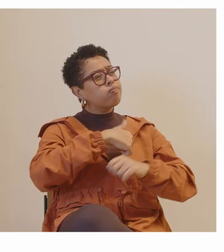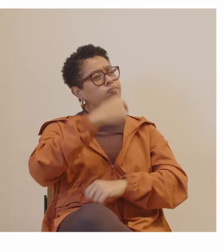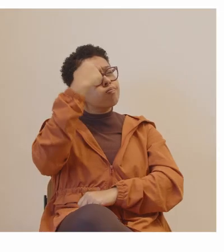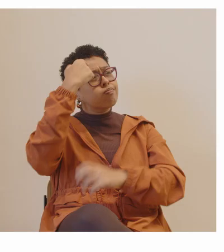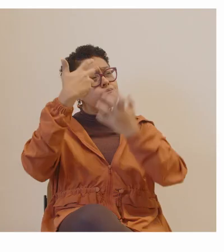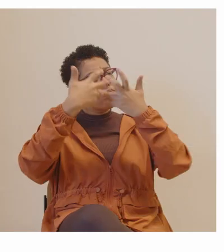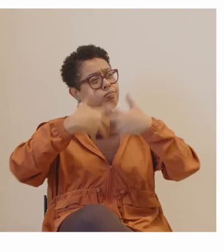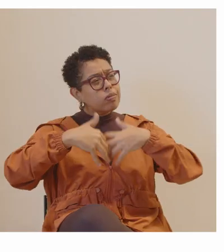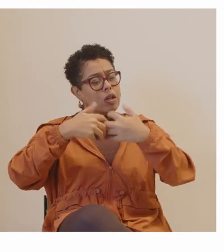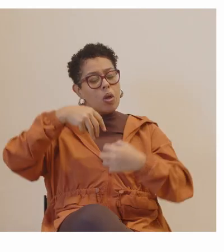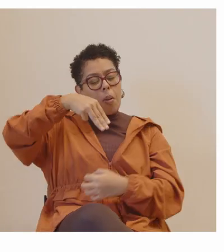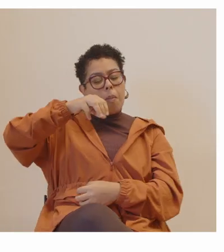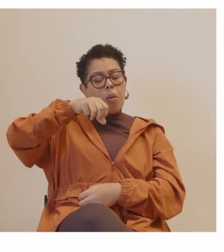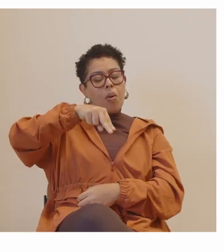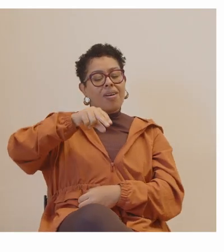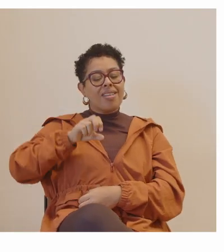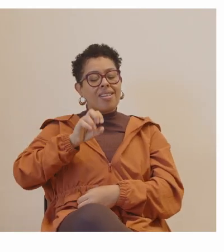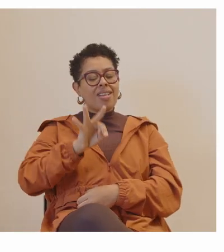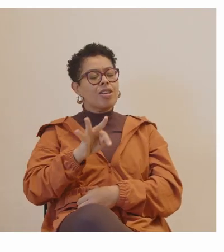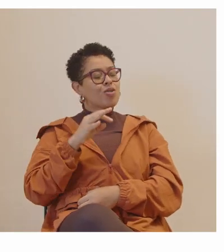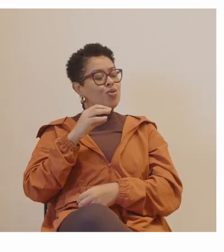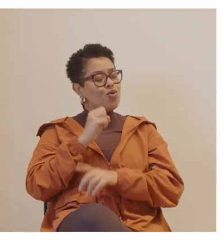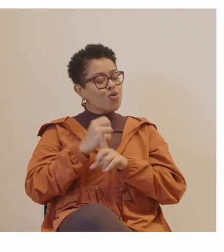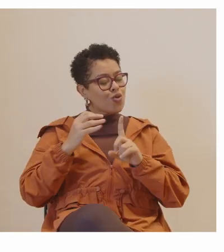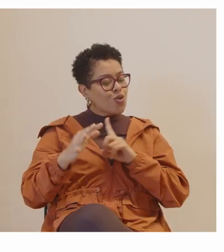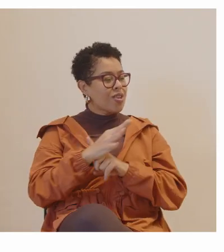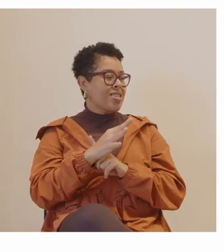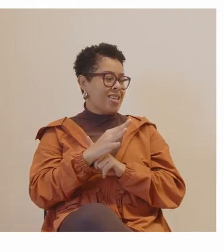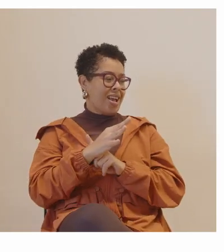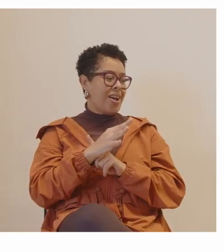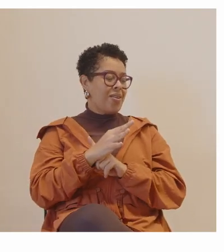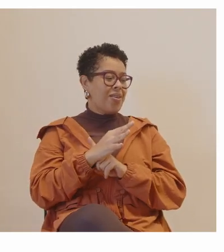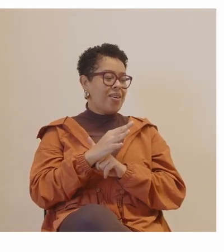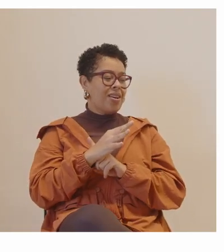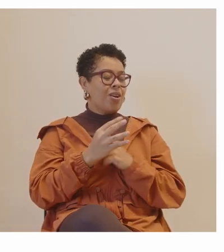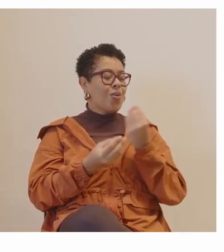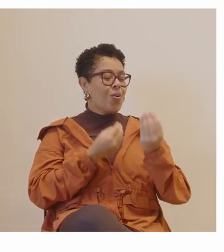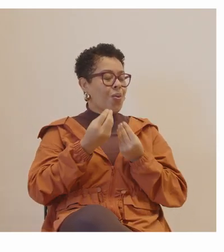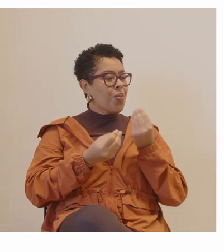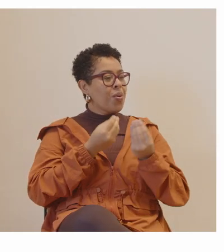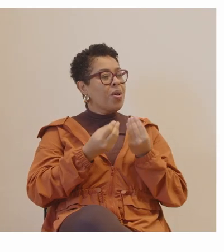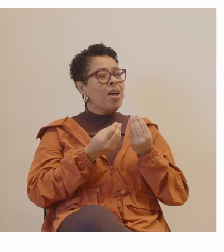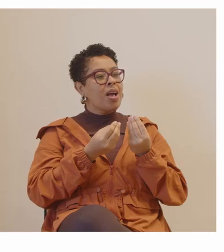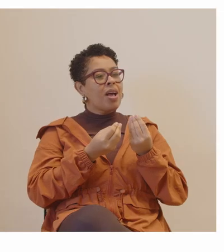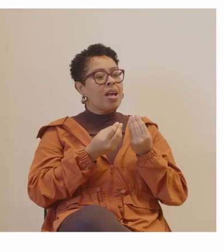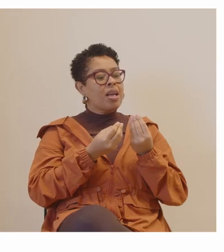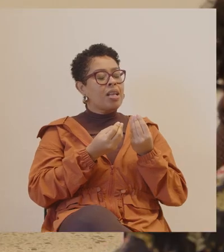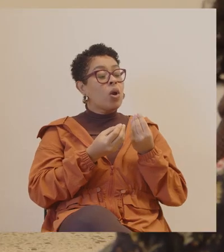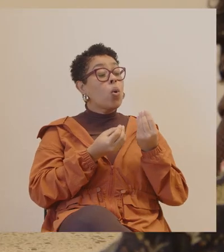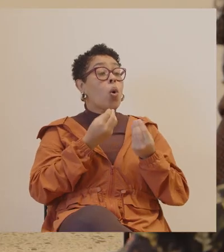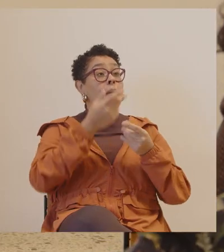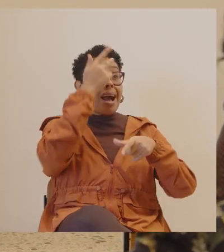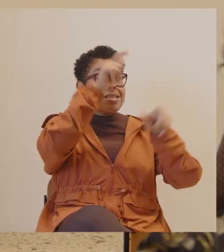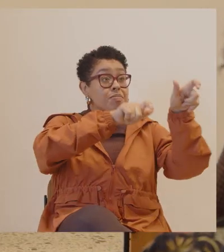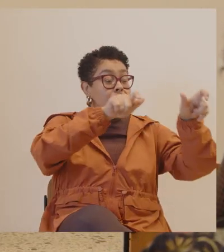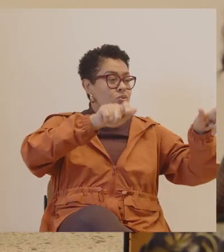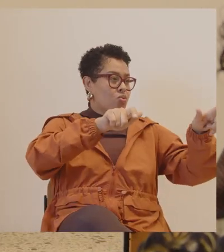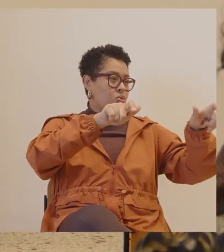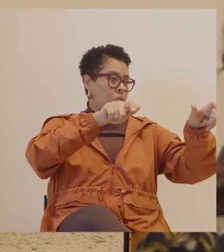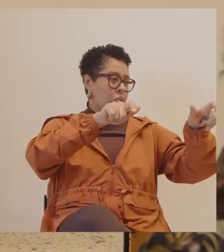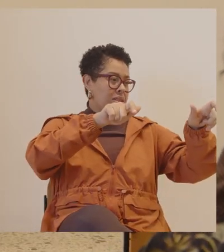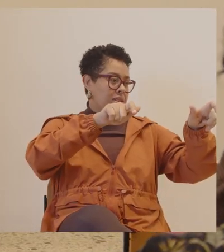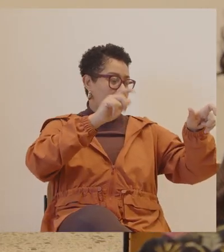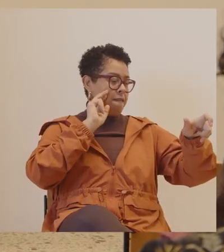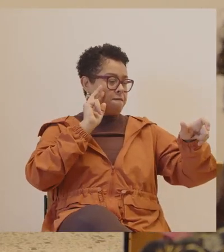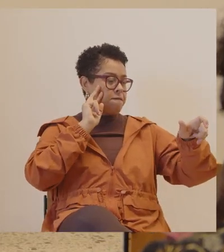desse Monet social, assim, de qual que era a recepção pública desses trabalhos, né? Então eu